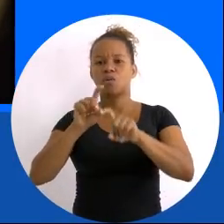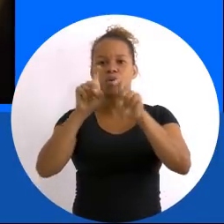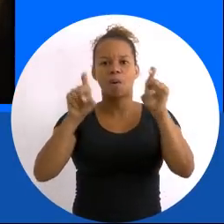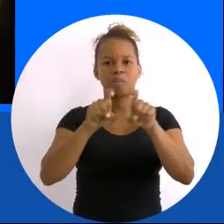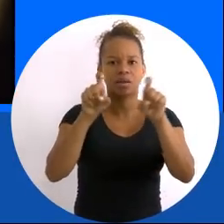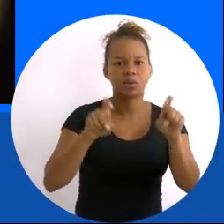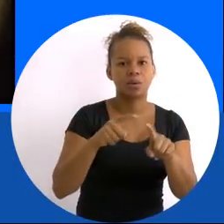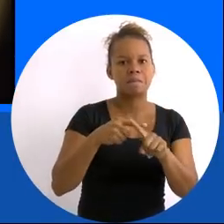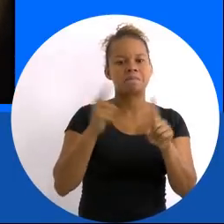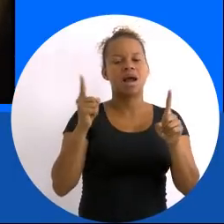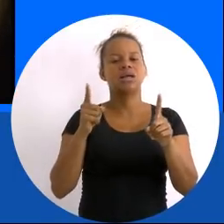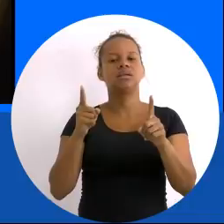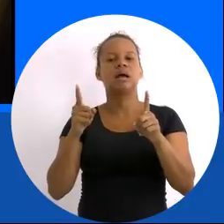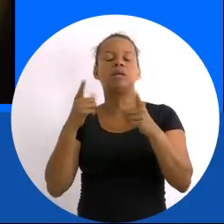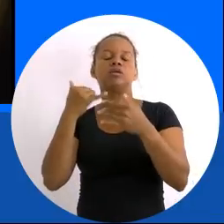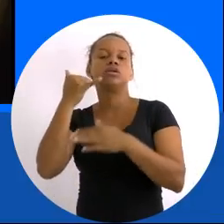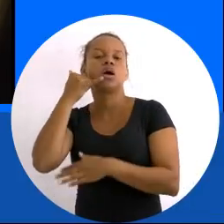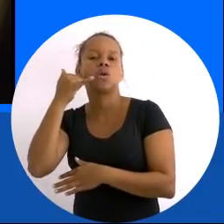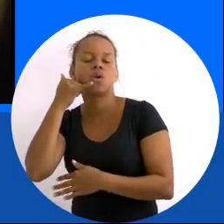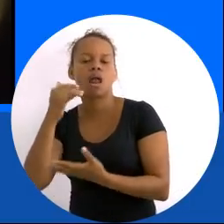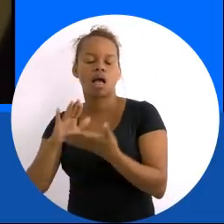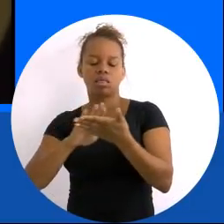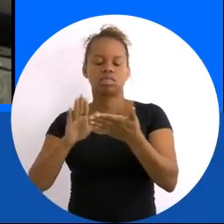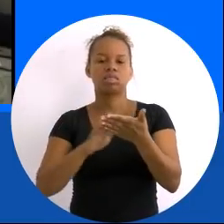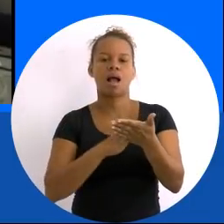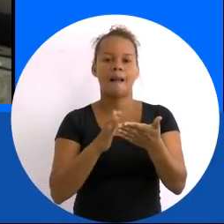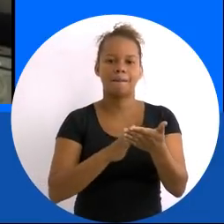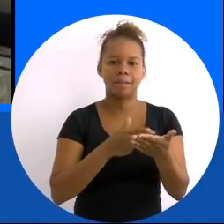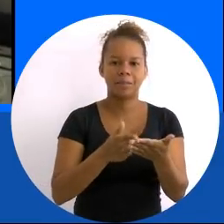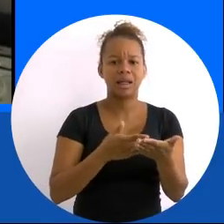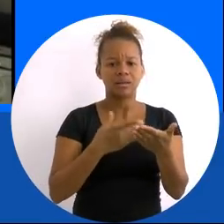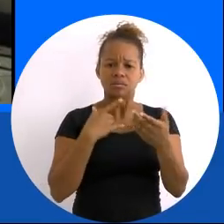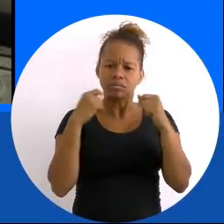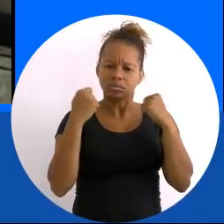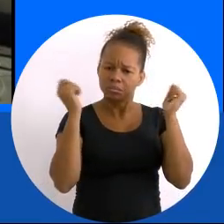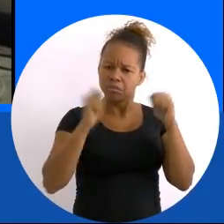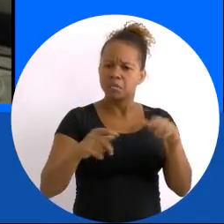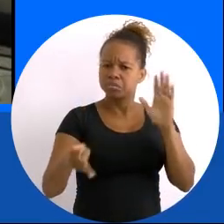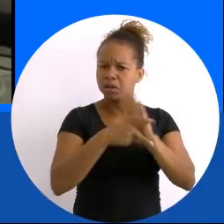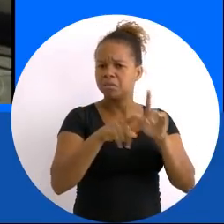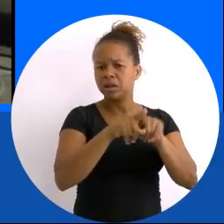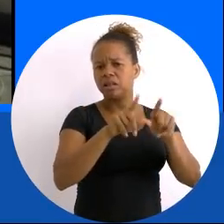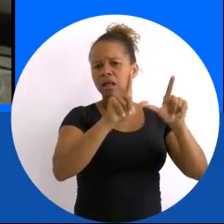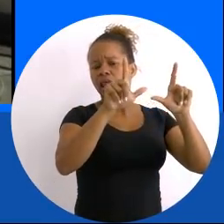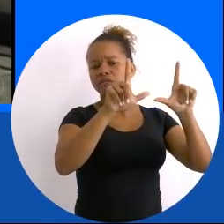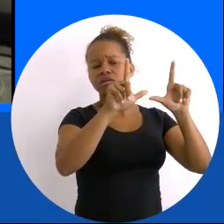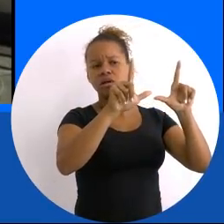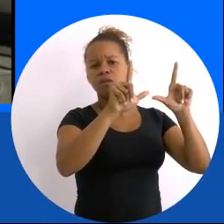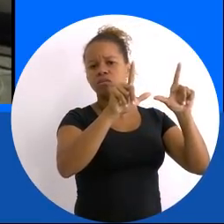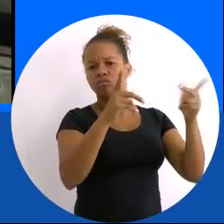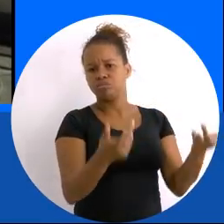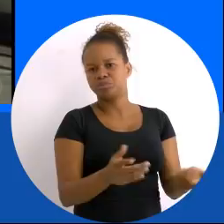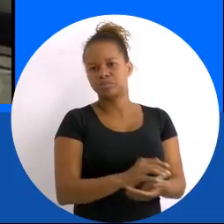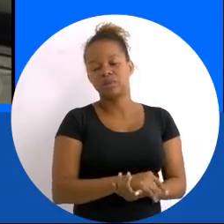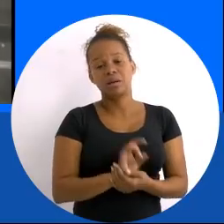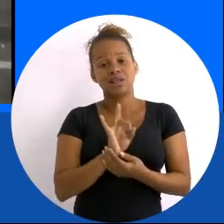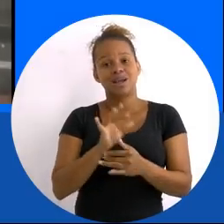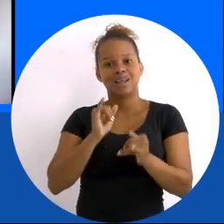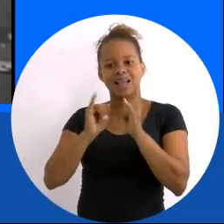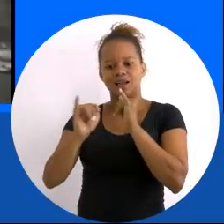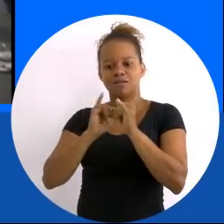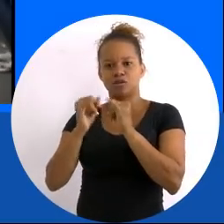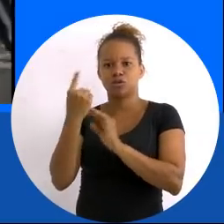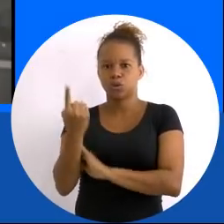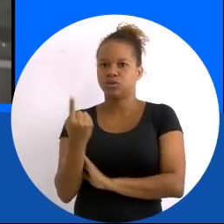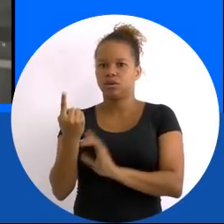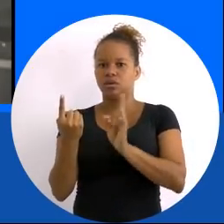computadores, mas também na tela de celulares, tablets e até mesmo da televisão. Mas não apenas a internet por si